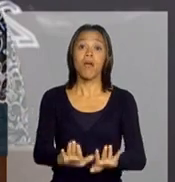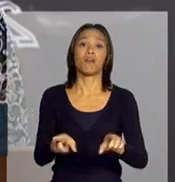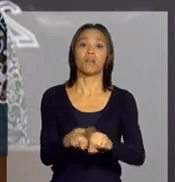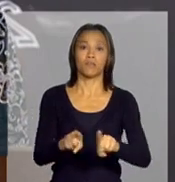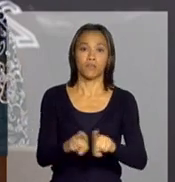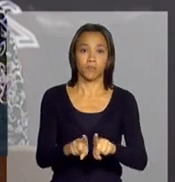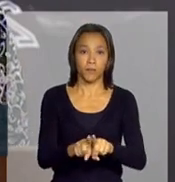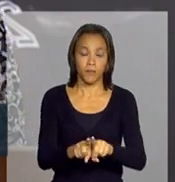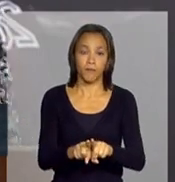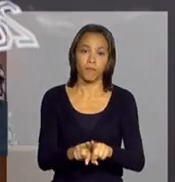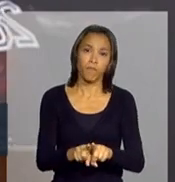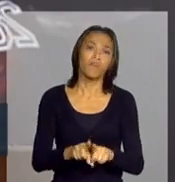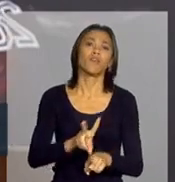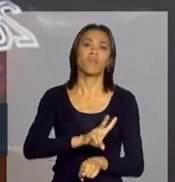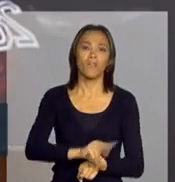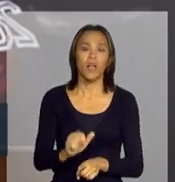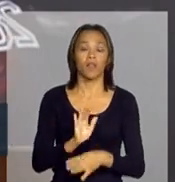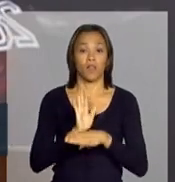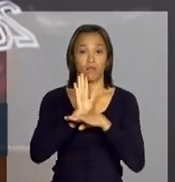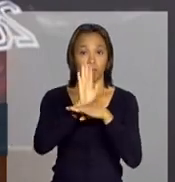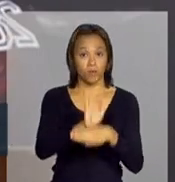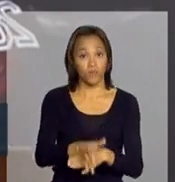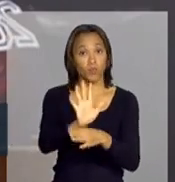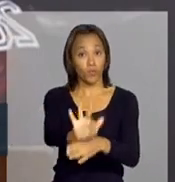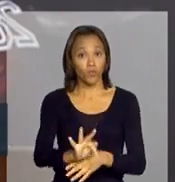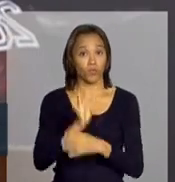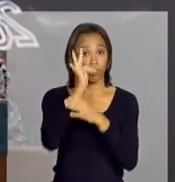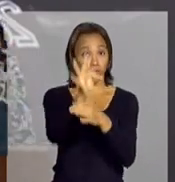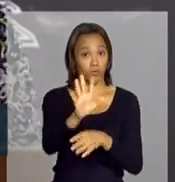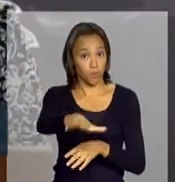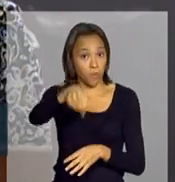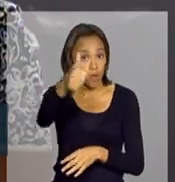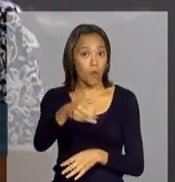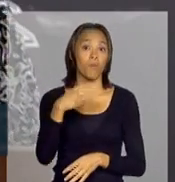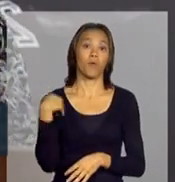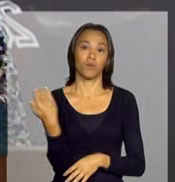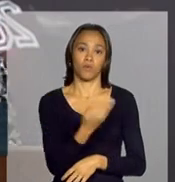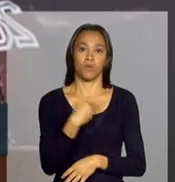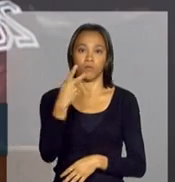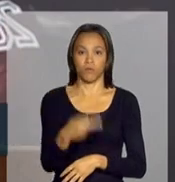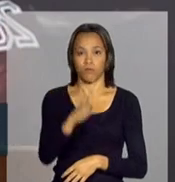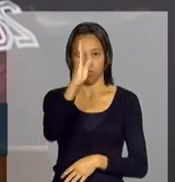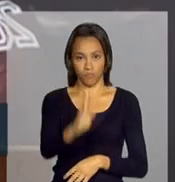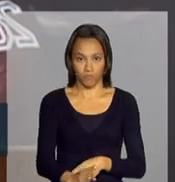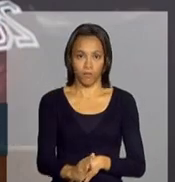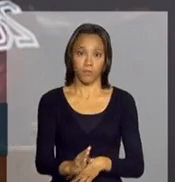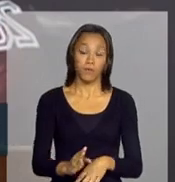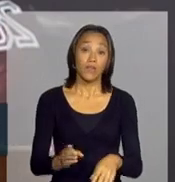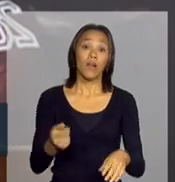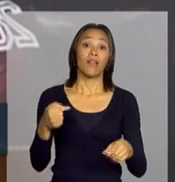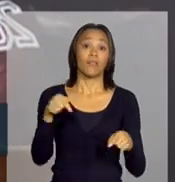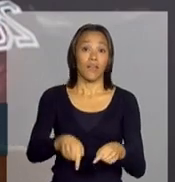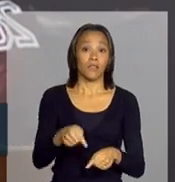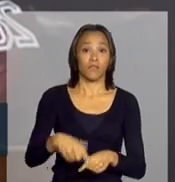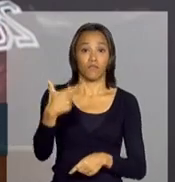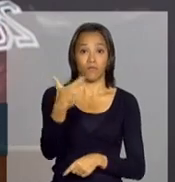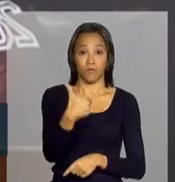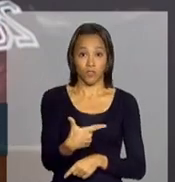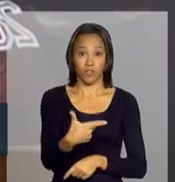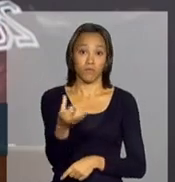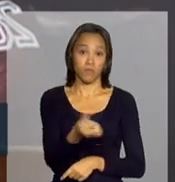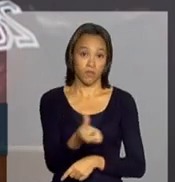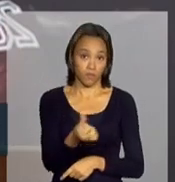também constrói um futuro melhor para nosso país nessa 26ª